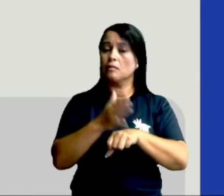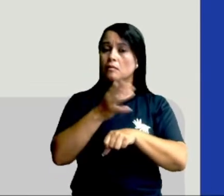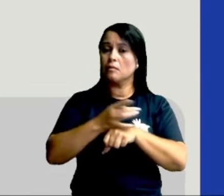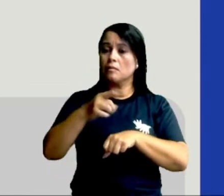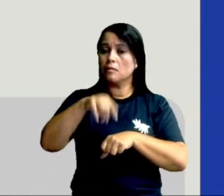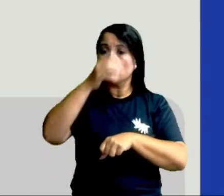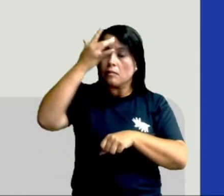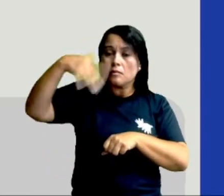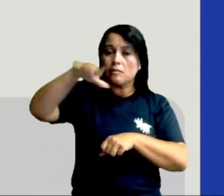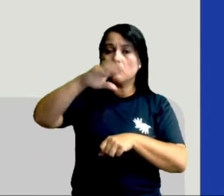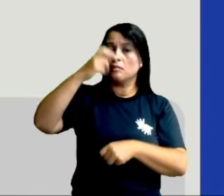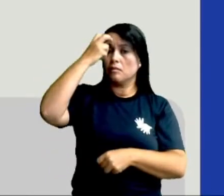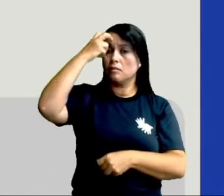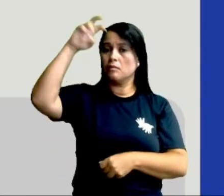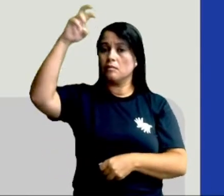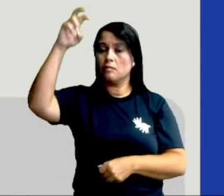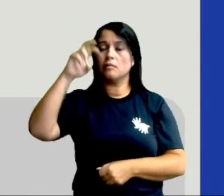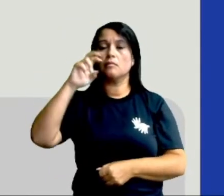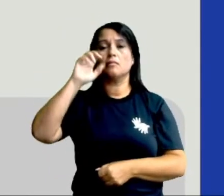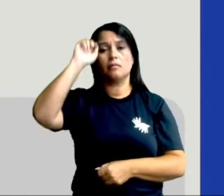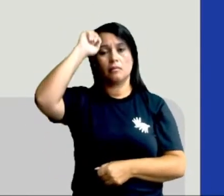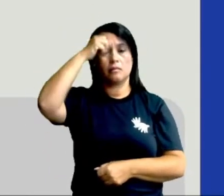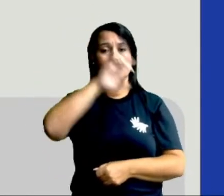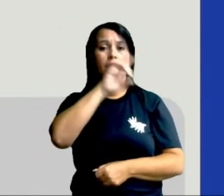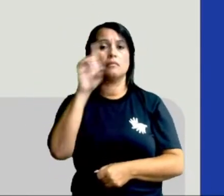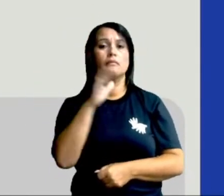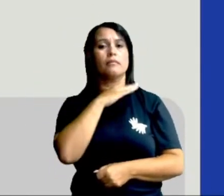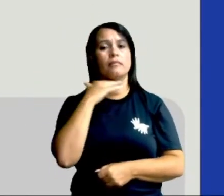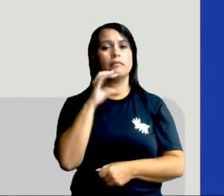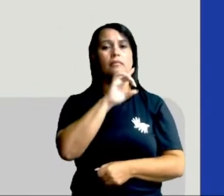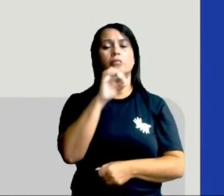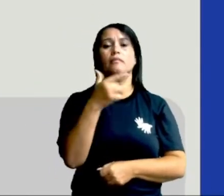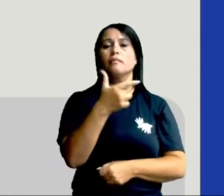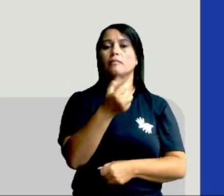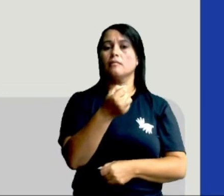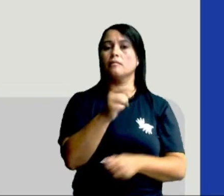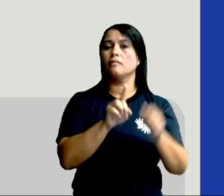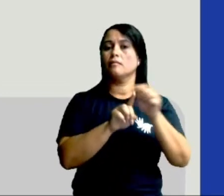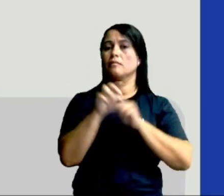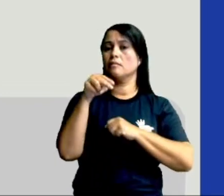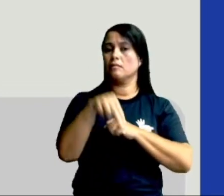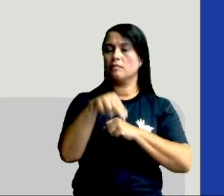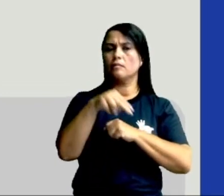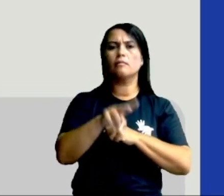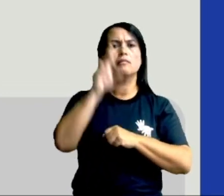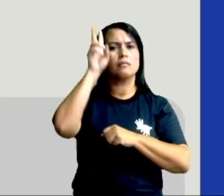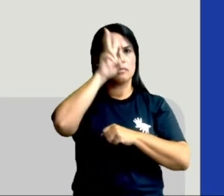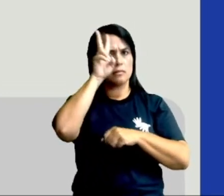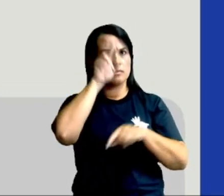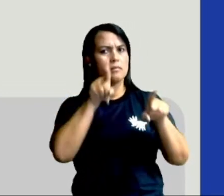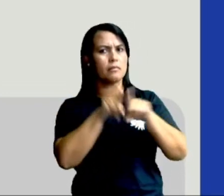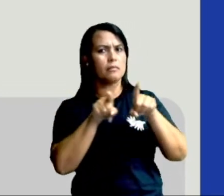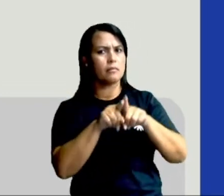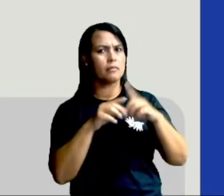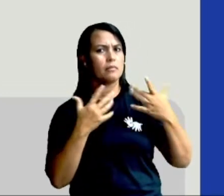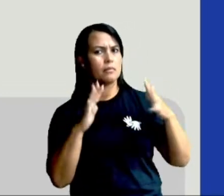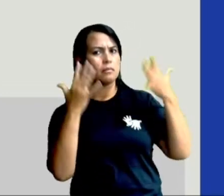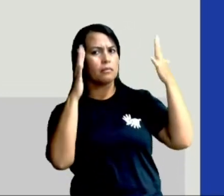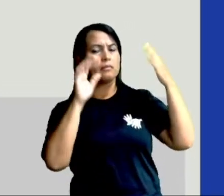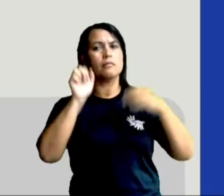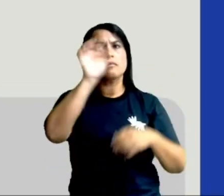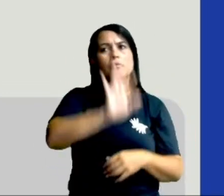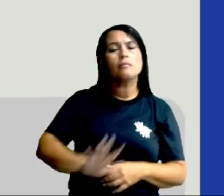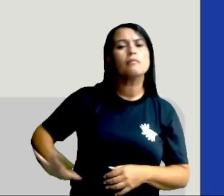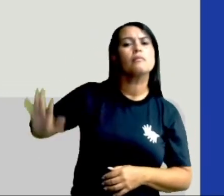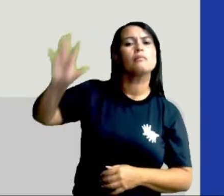no país. O dia de sua morte foi dia 20 de novembro. é lembrado e comemorado em todo o território